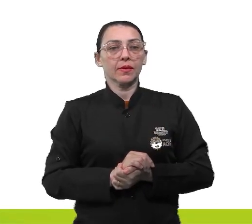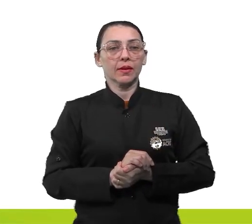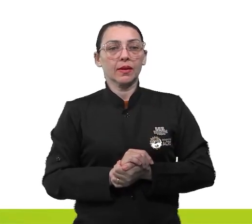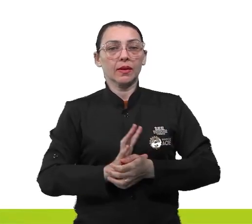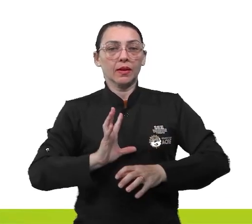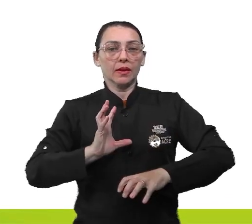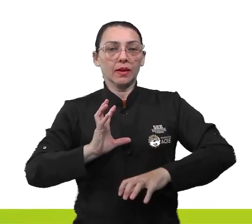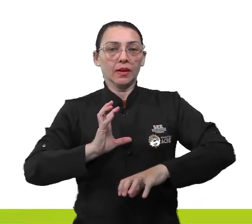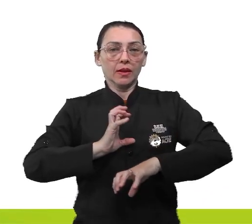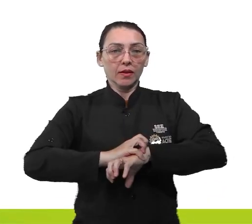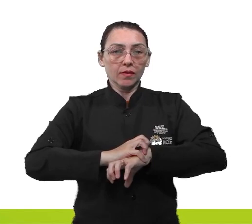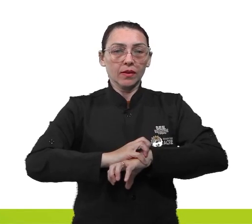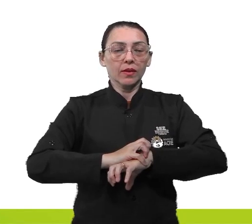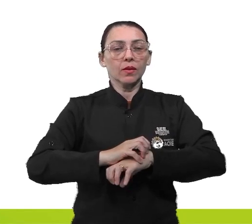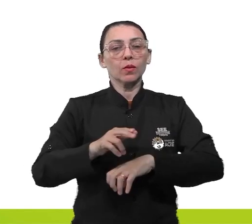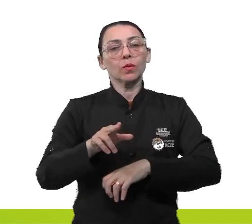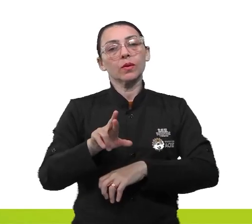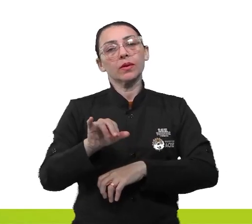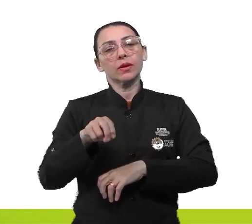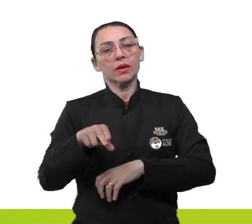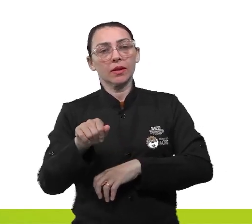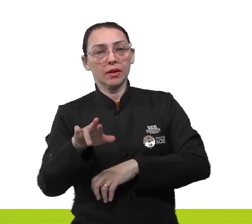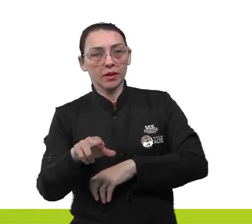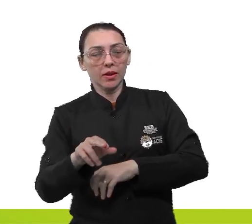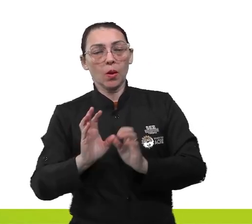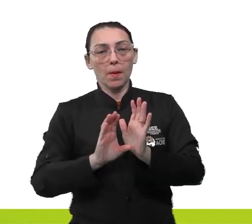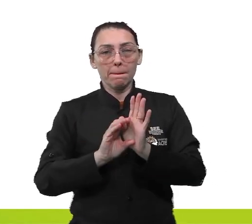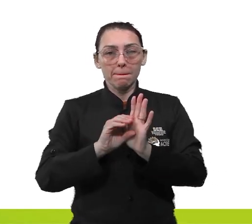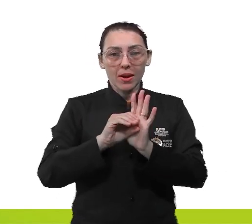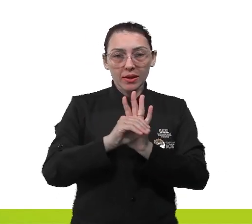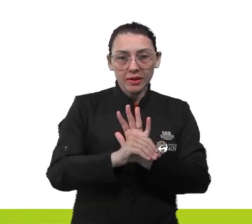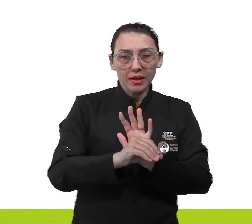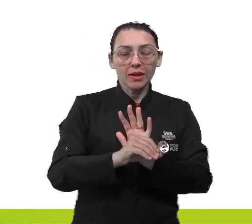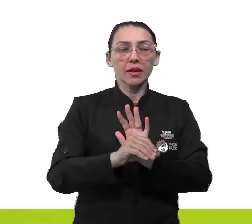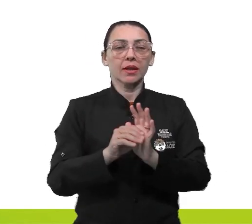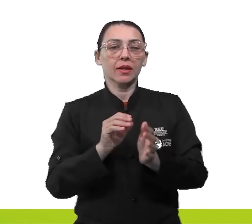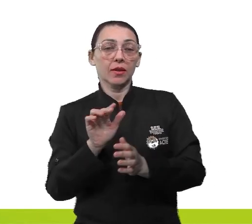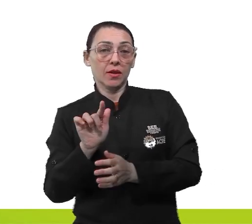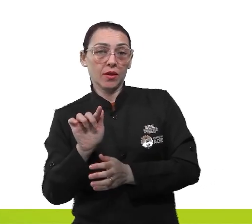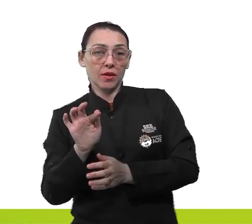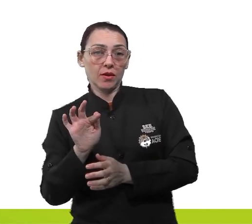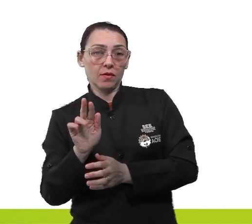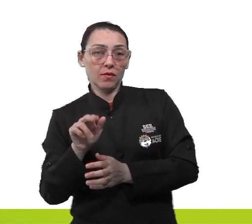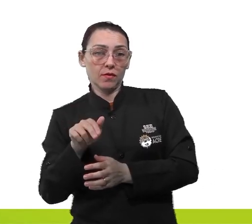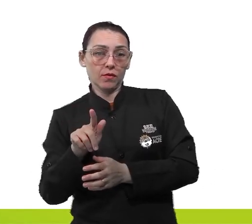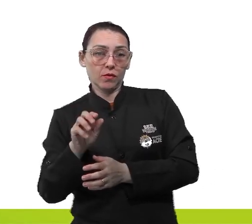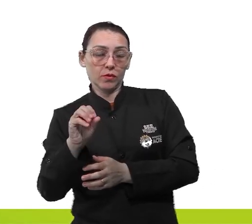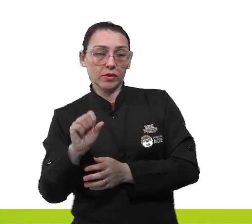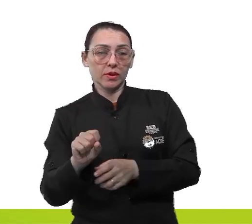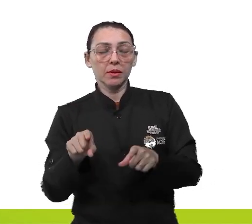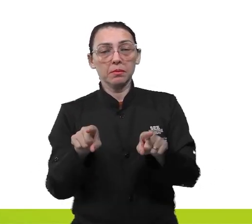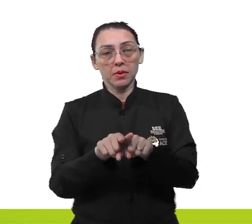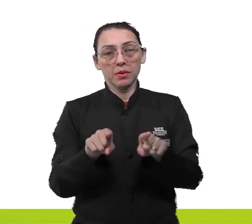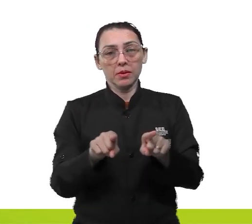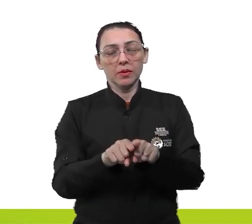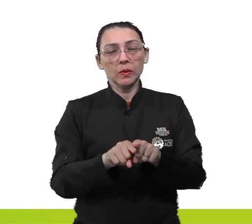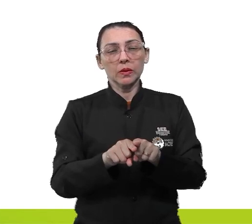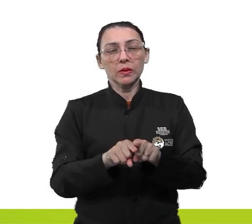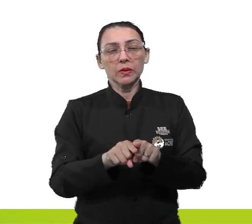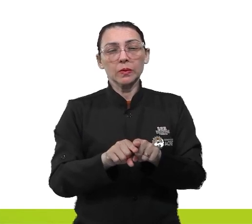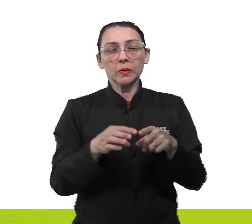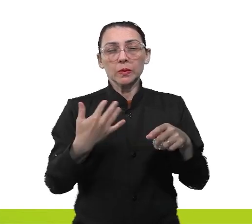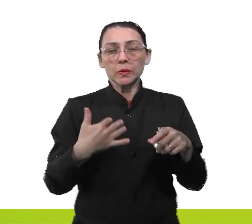urinária, são ocasionadas por micro-organismos como bactérias e fungos, tá? Pode causar